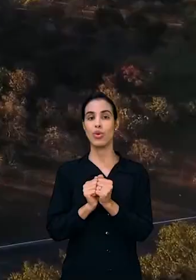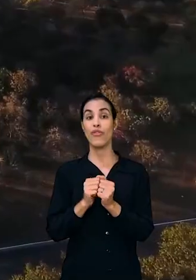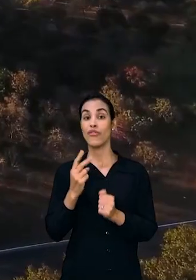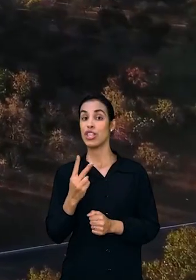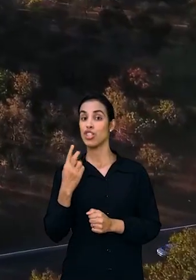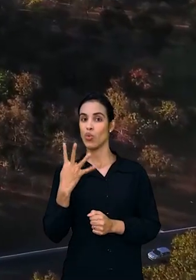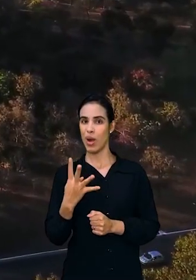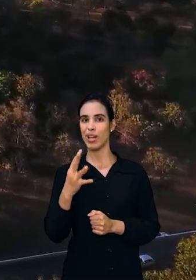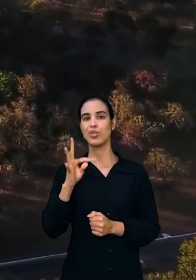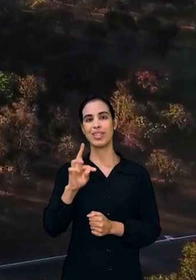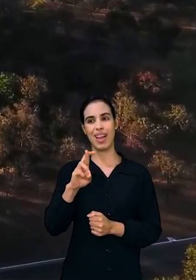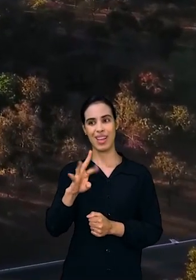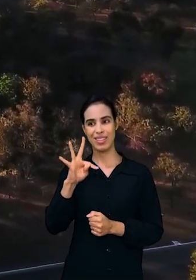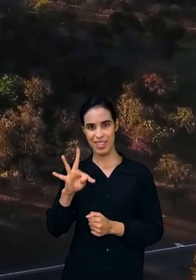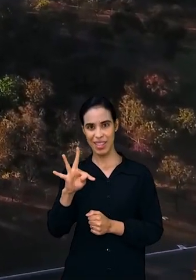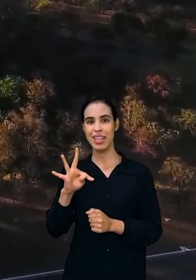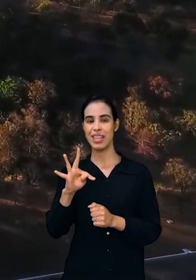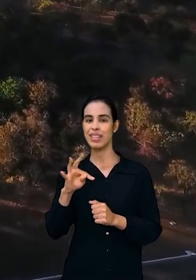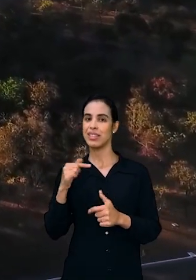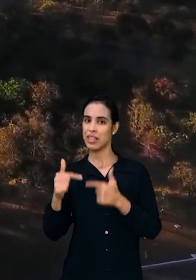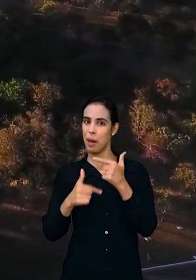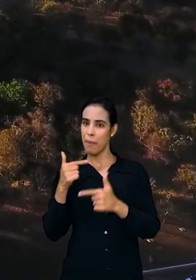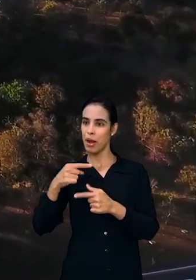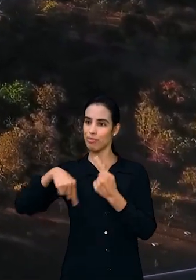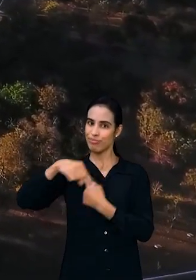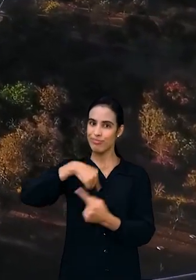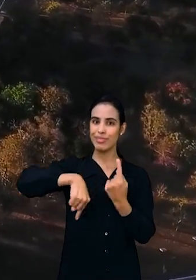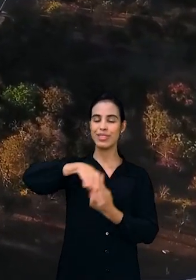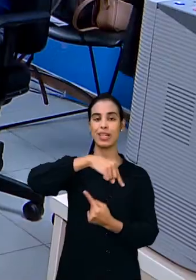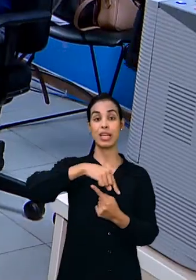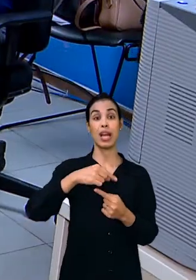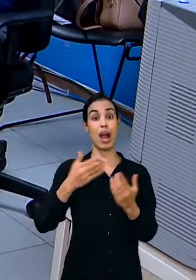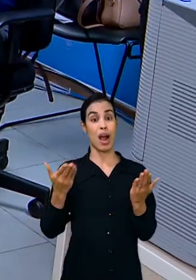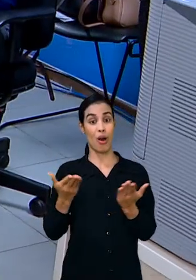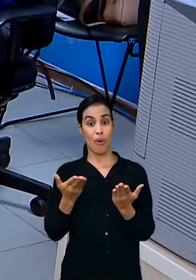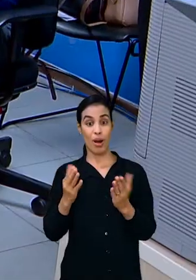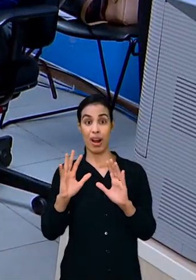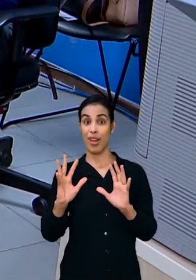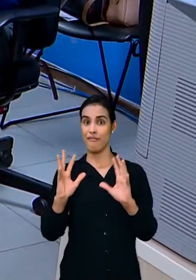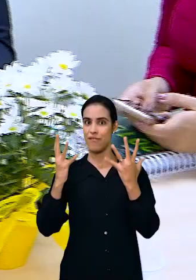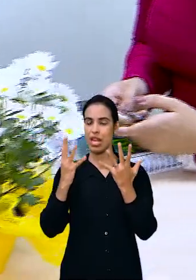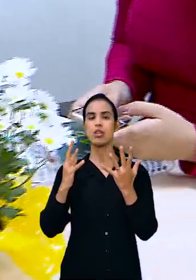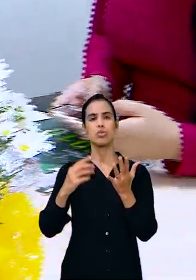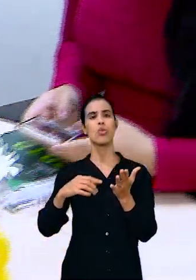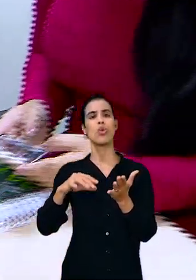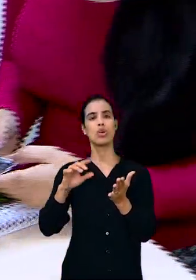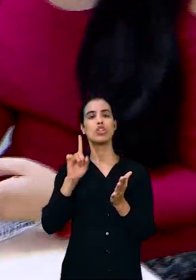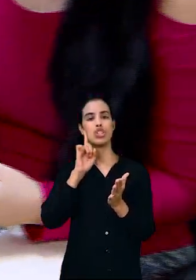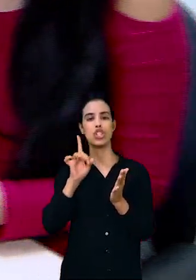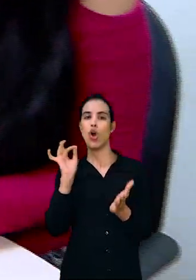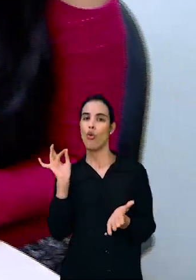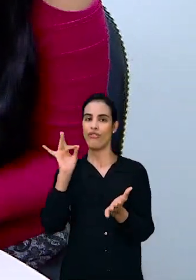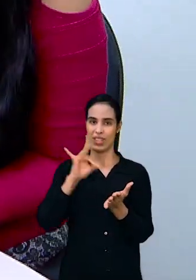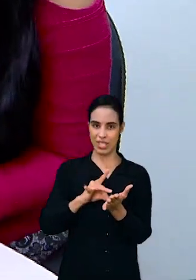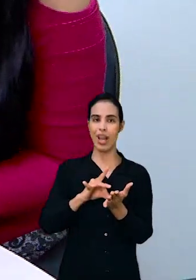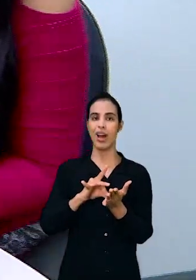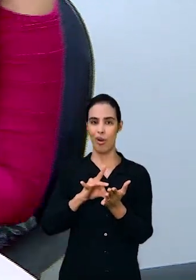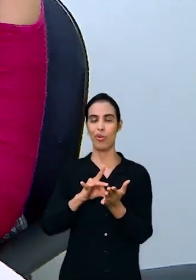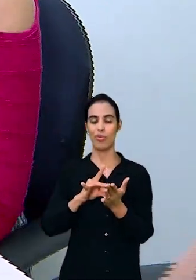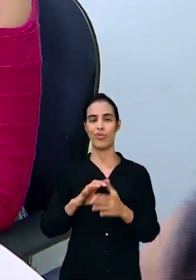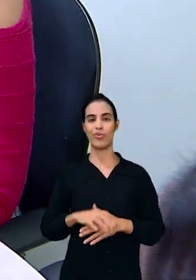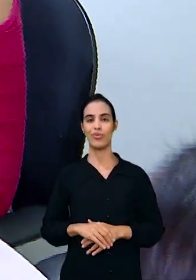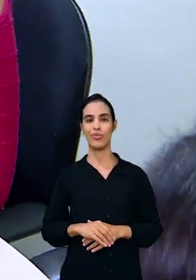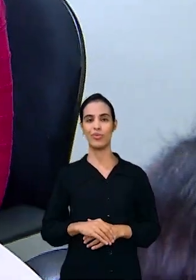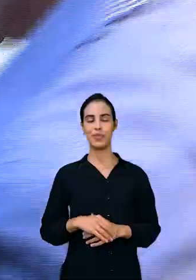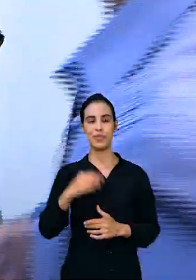em parceria com os 24 tribunais regionais do trabalho. Desde então, passou a fazer parte do calendário da Justiça